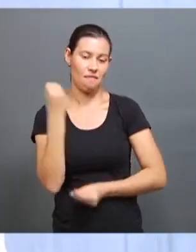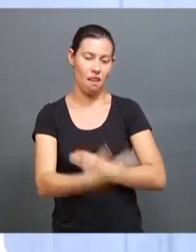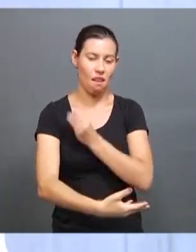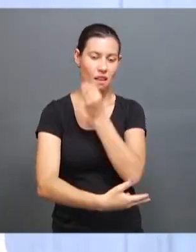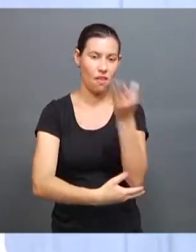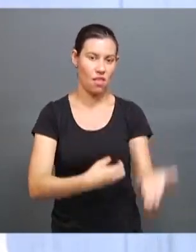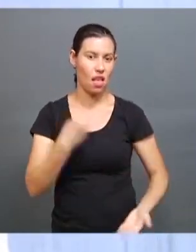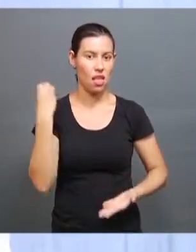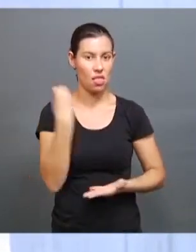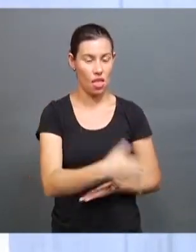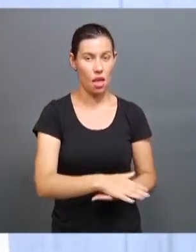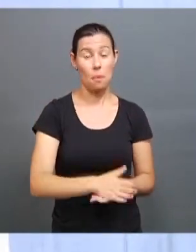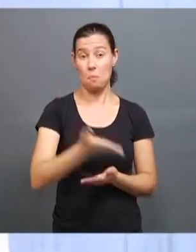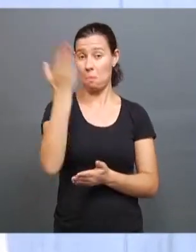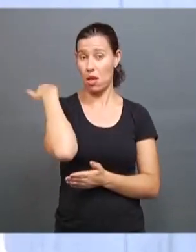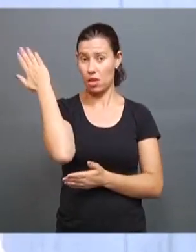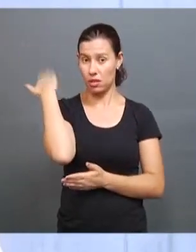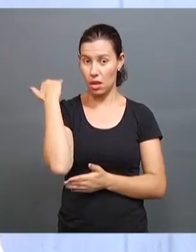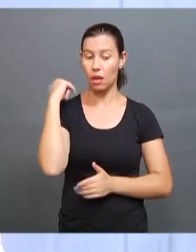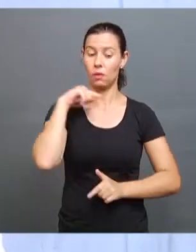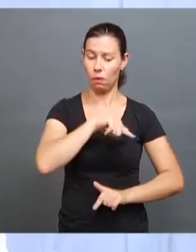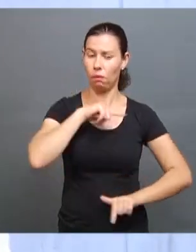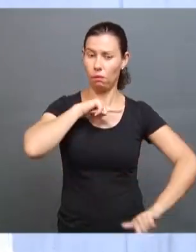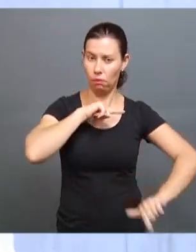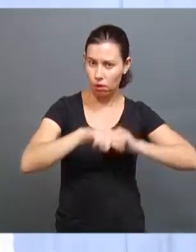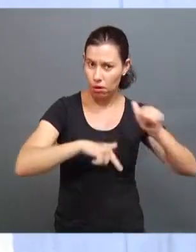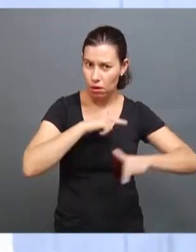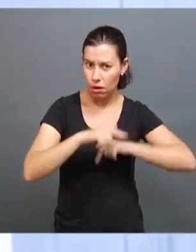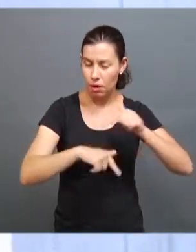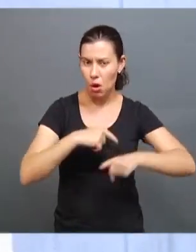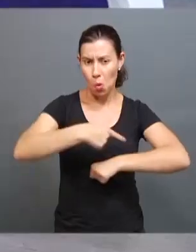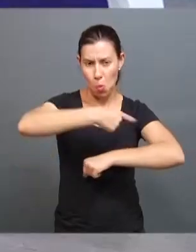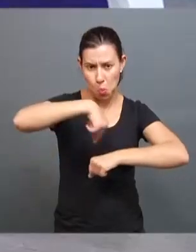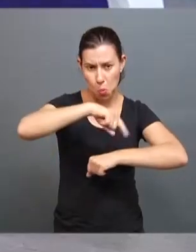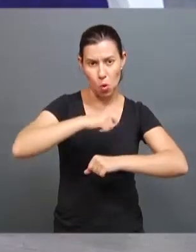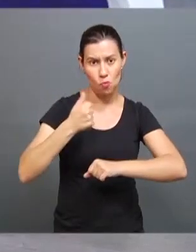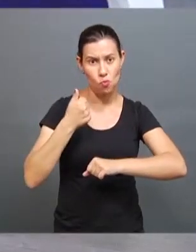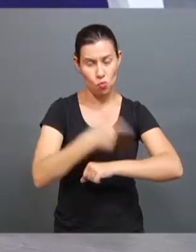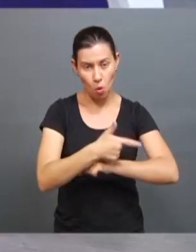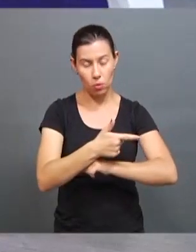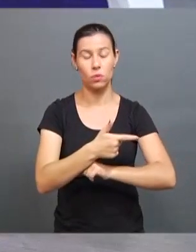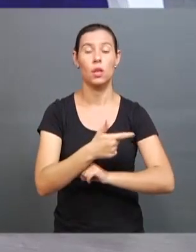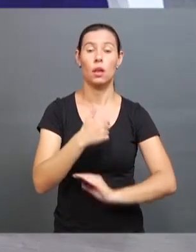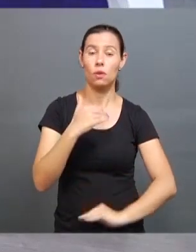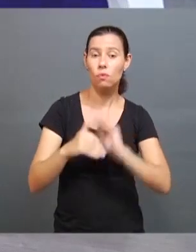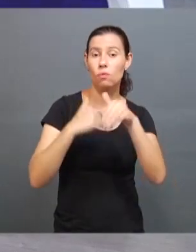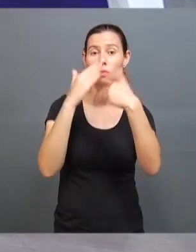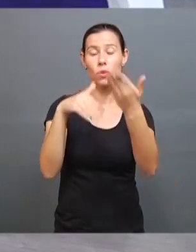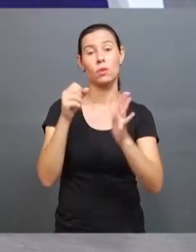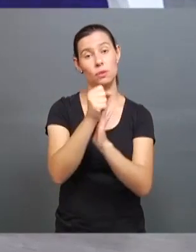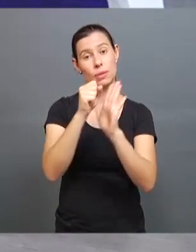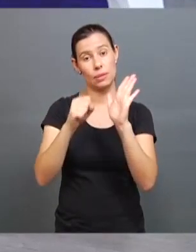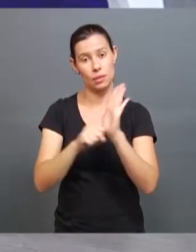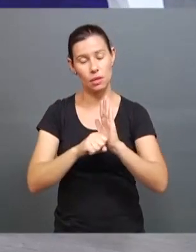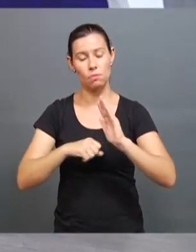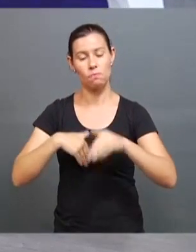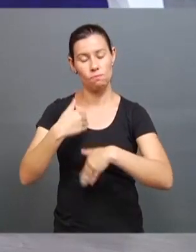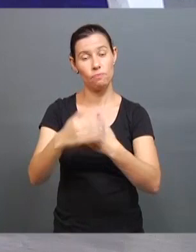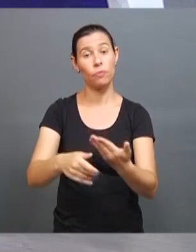trabalhadora normal, ela chegava a ter 12 horas de trabalho, né? E aí, com a evolução, né, dos anos, dos séculos aí, a gente